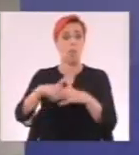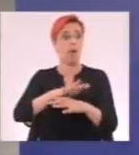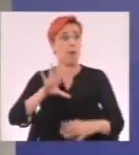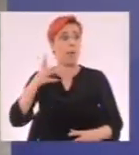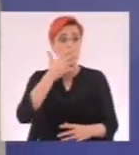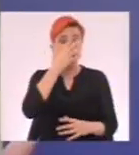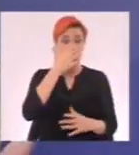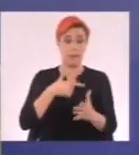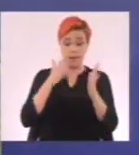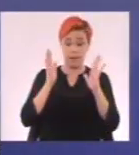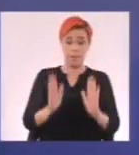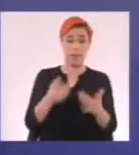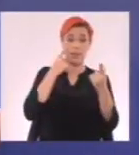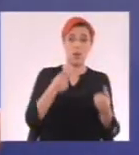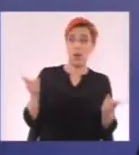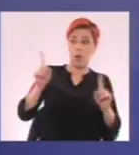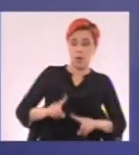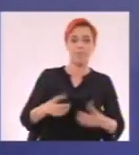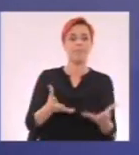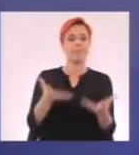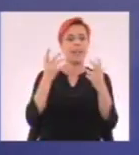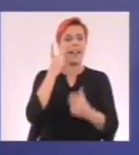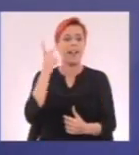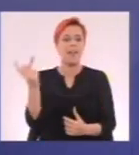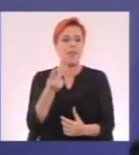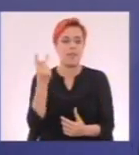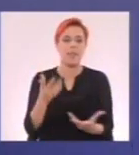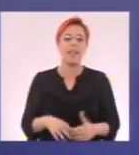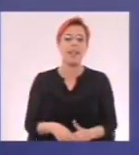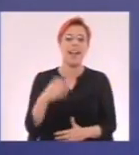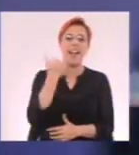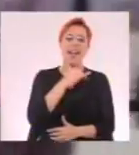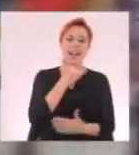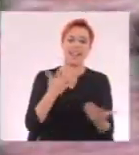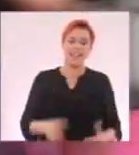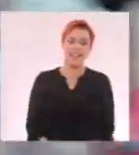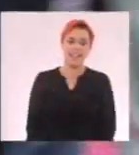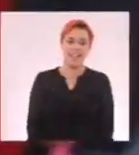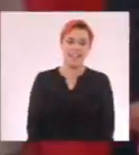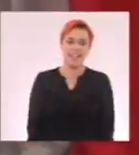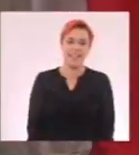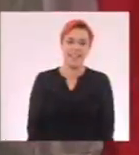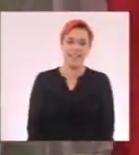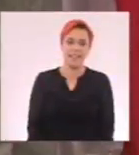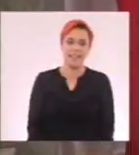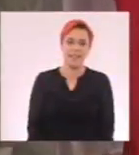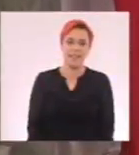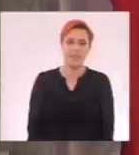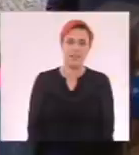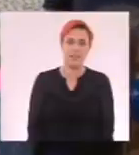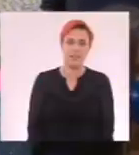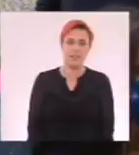país, preciso novamente de abraçar a vida e abraçar a alegria. Marquês, eles estão-se a